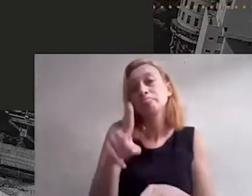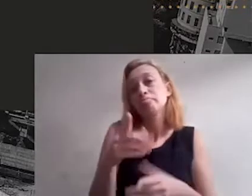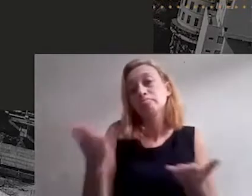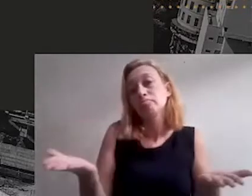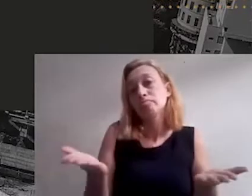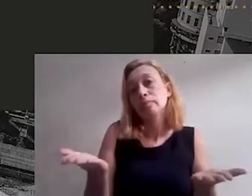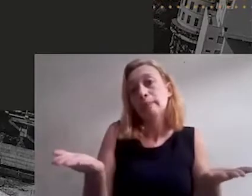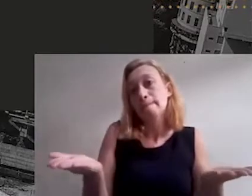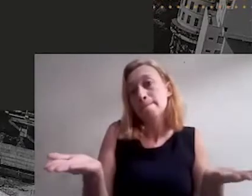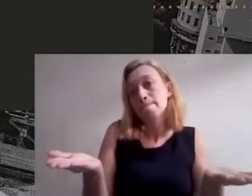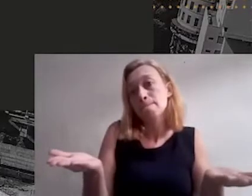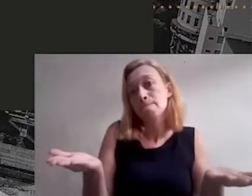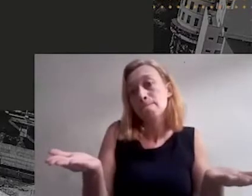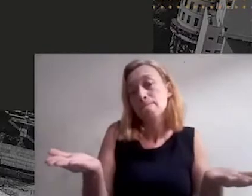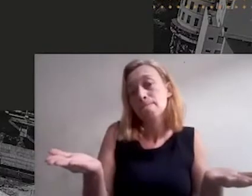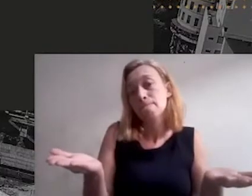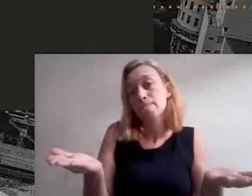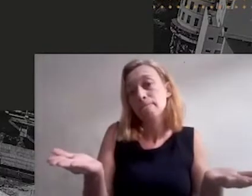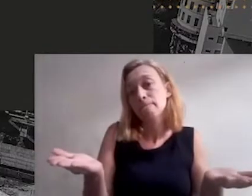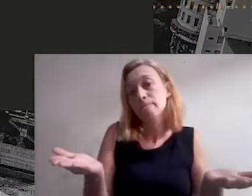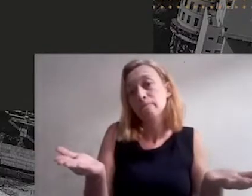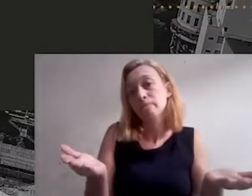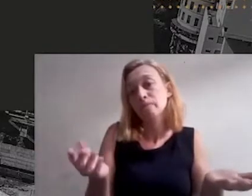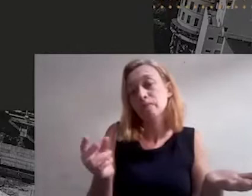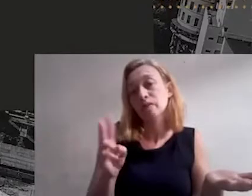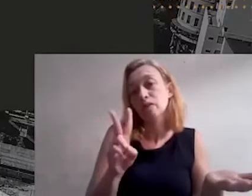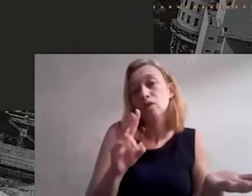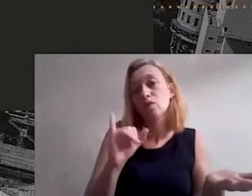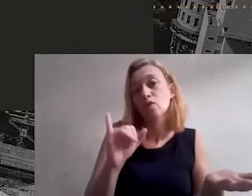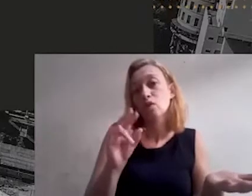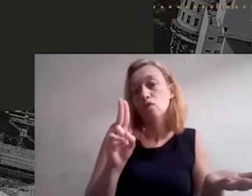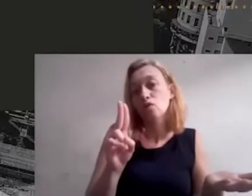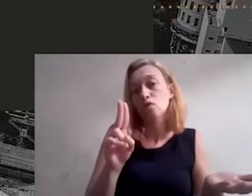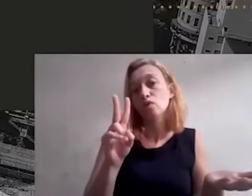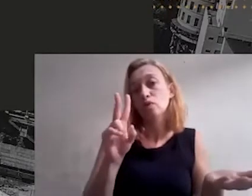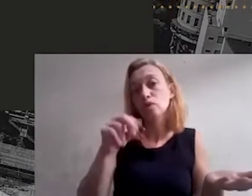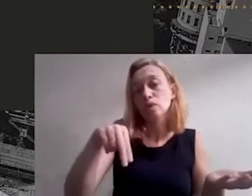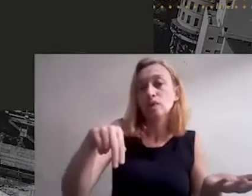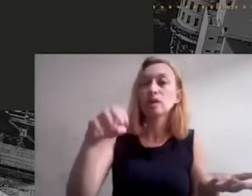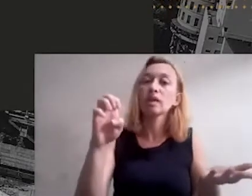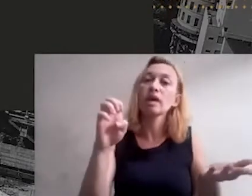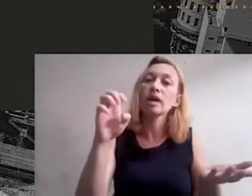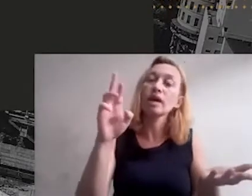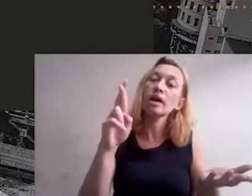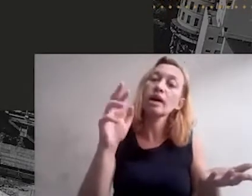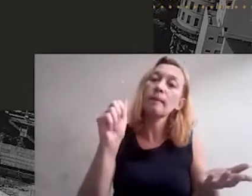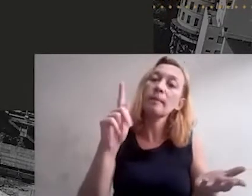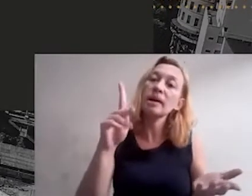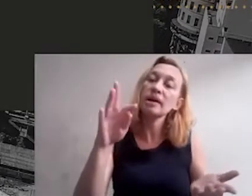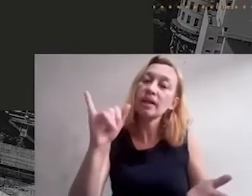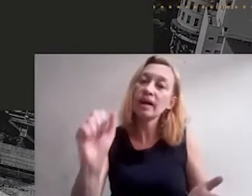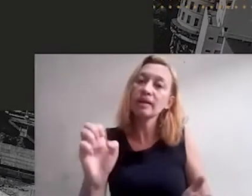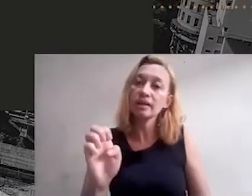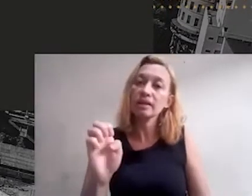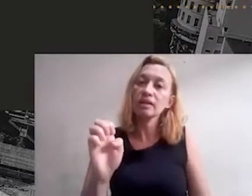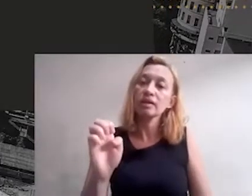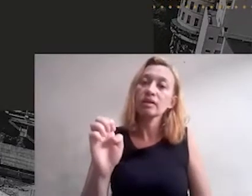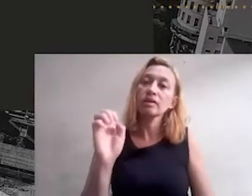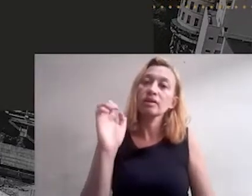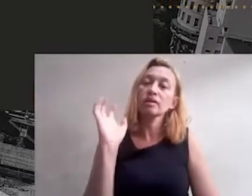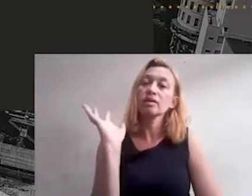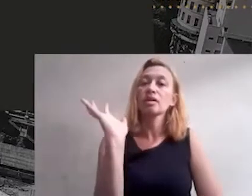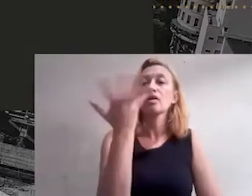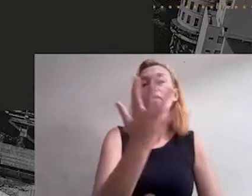da vulnerabilidade da floresta a queimadas está aumentando pelo aumento da temperatura, de um lado, e